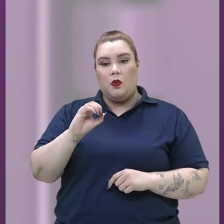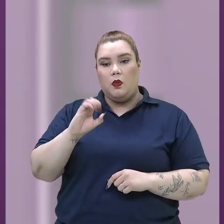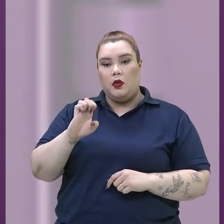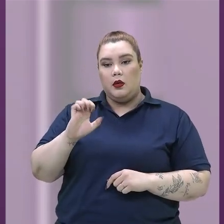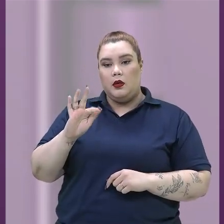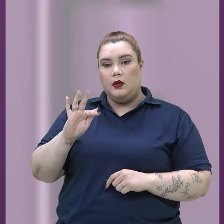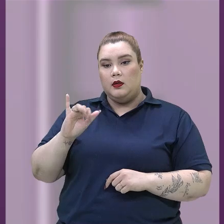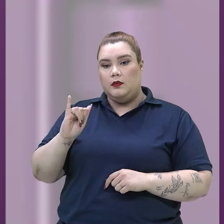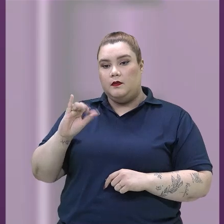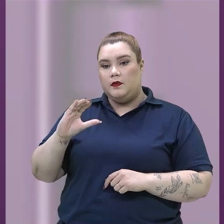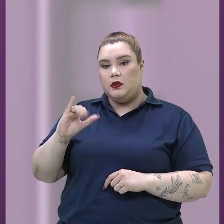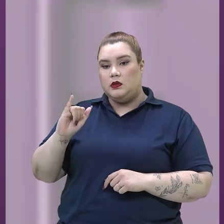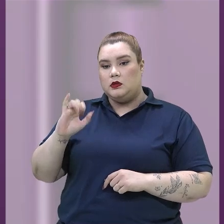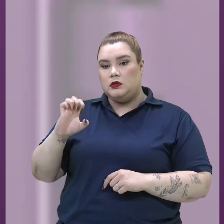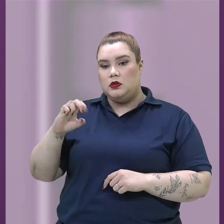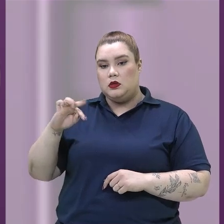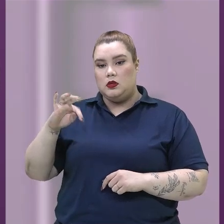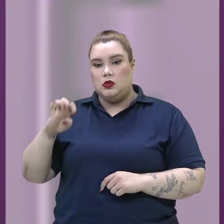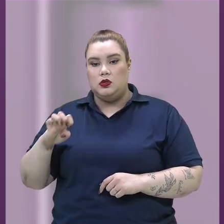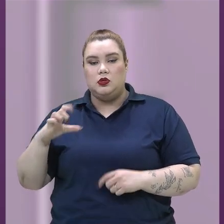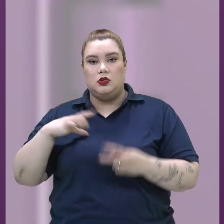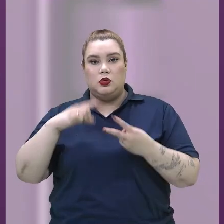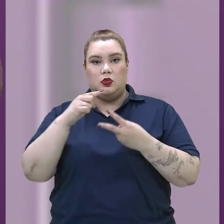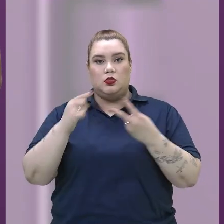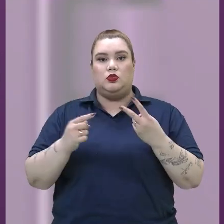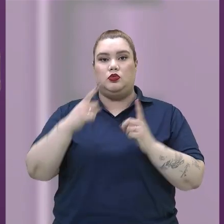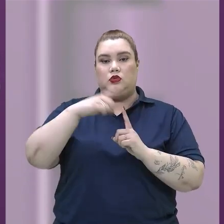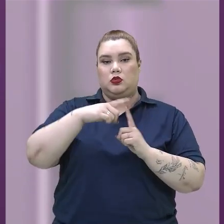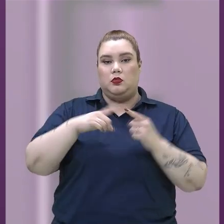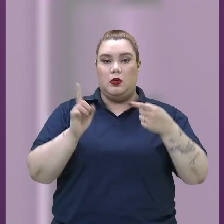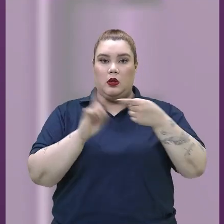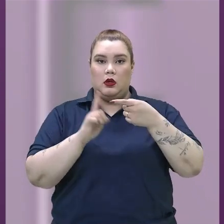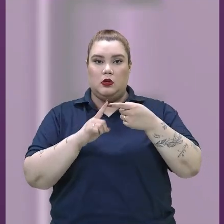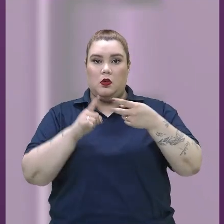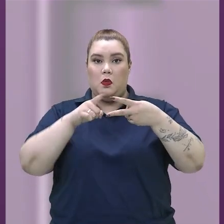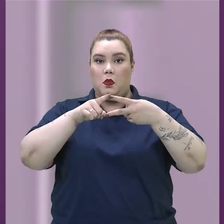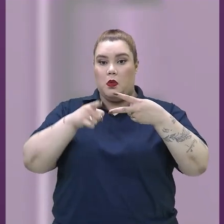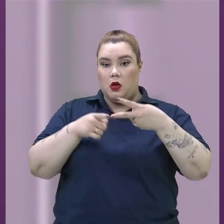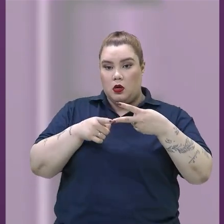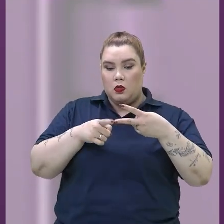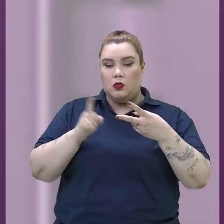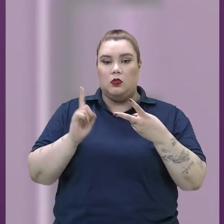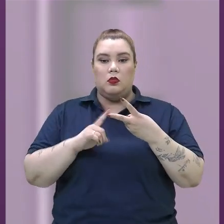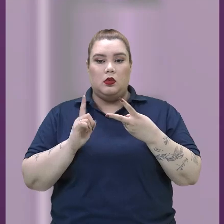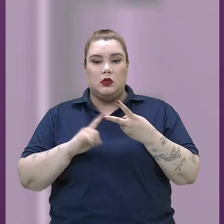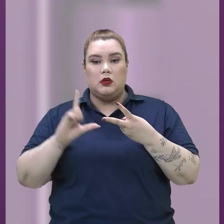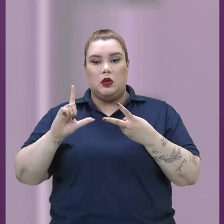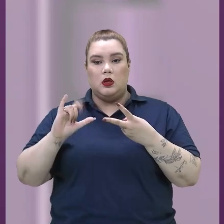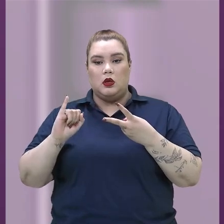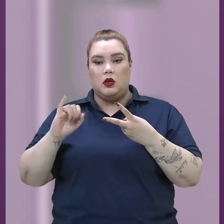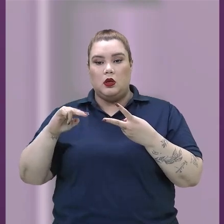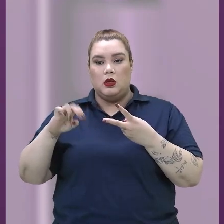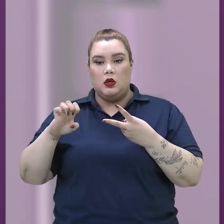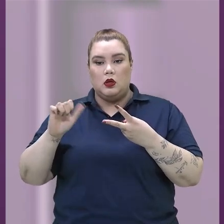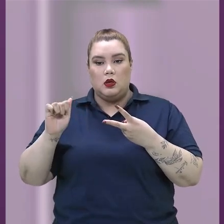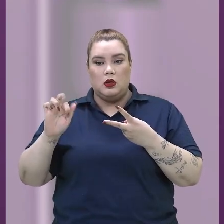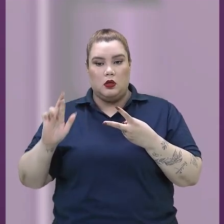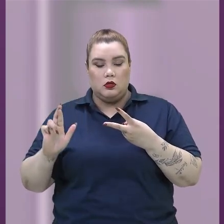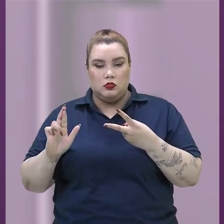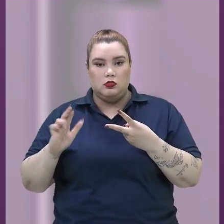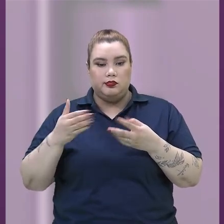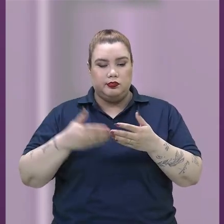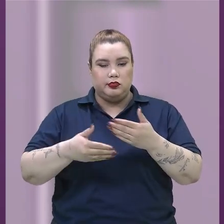O coeficiente angular e o linear, tá? Que ao longo dos nossos estudos a gente vai ver, então, a importância deles. É